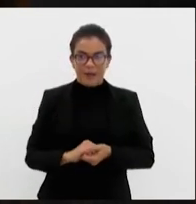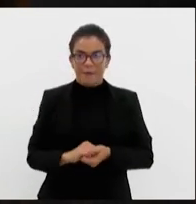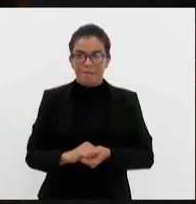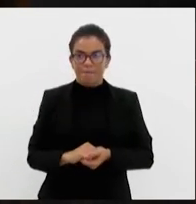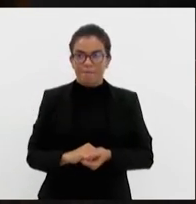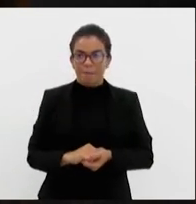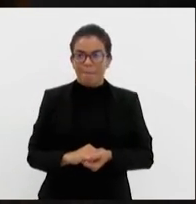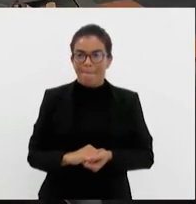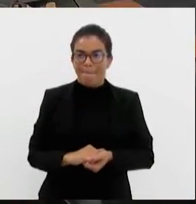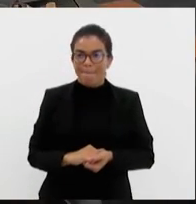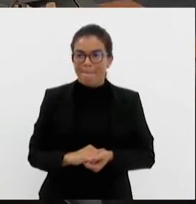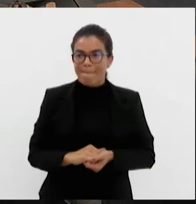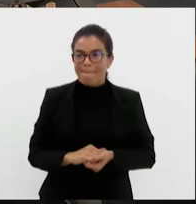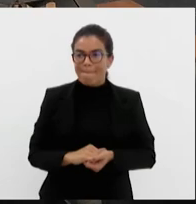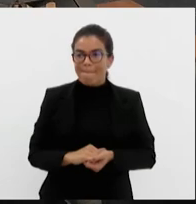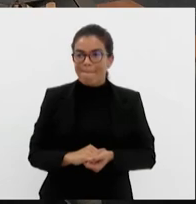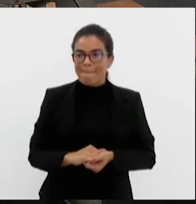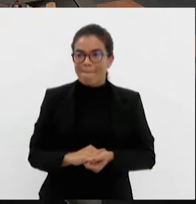tribuna.